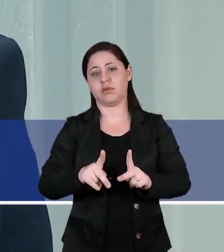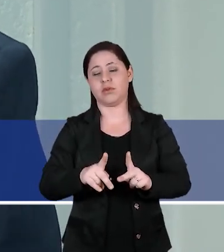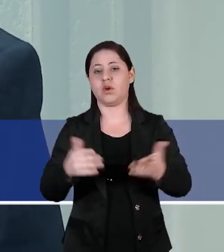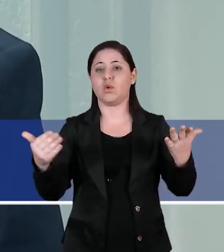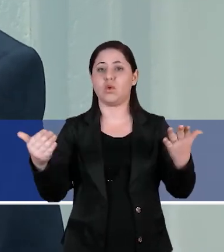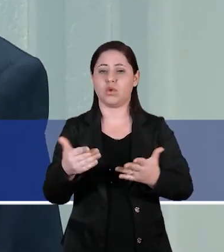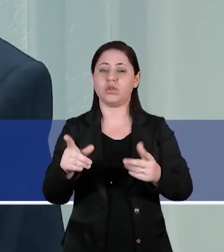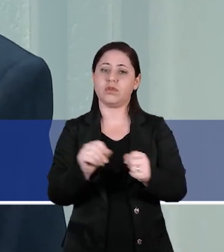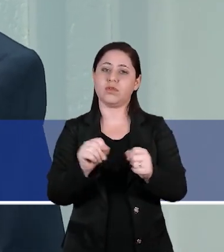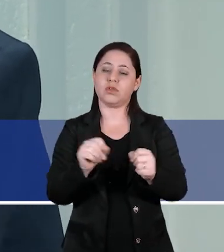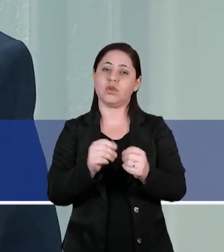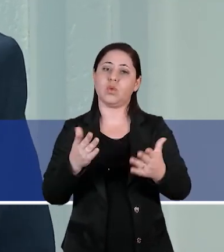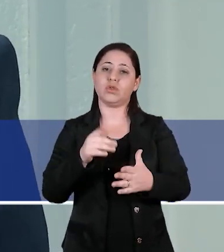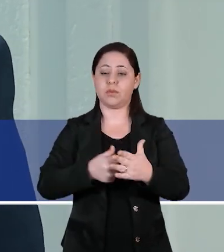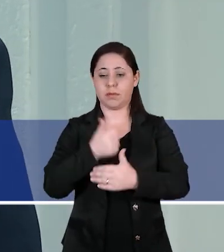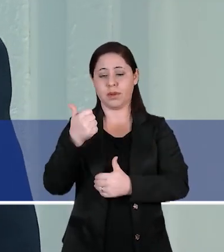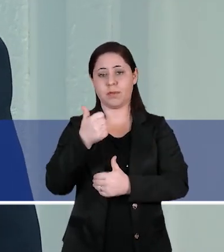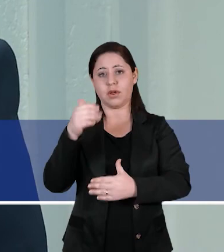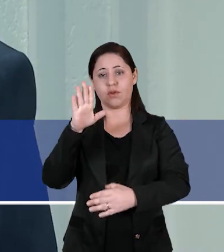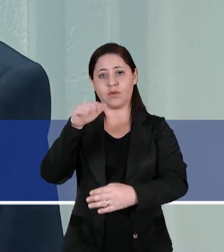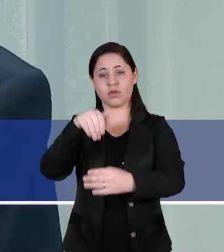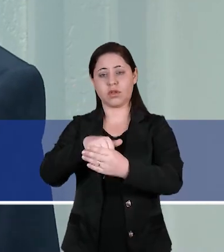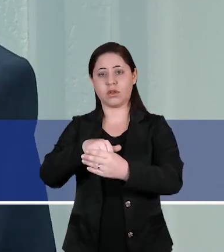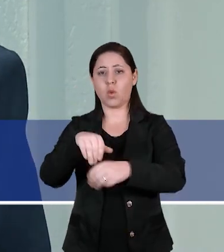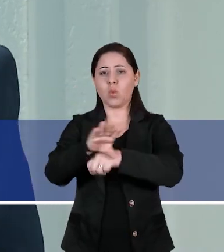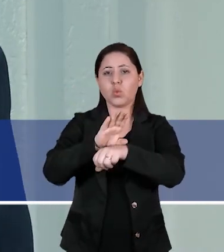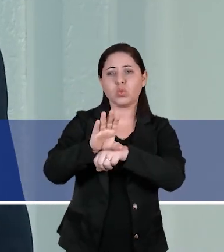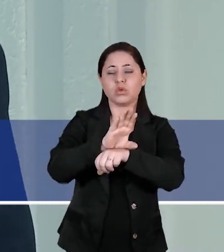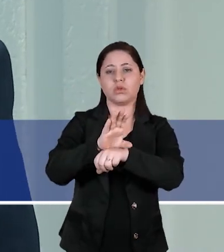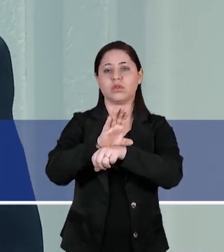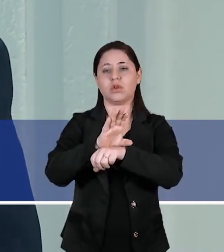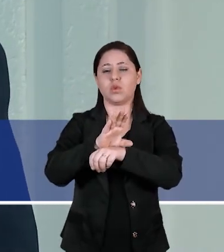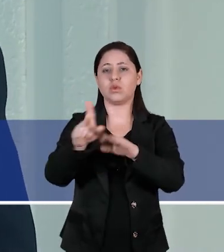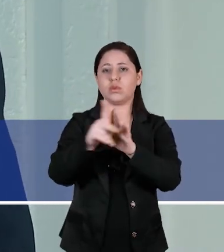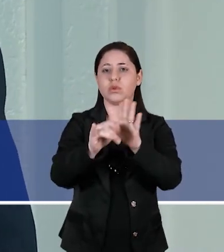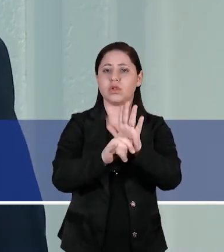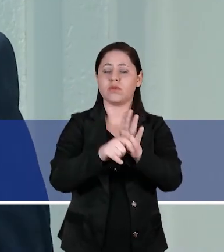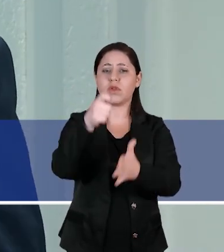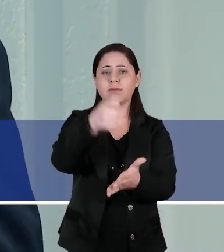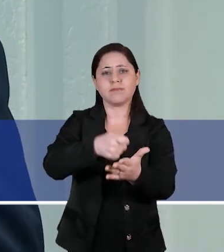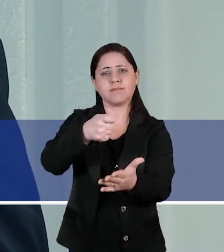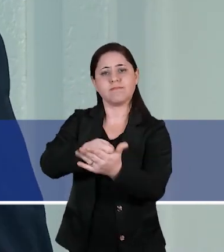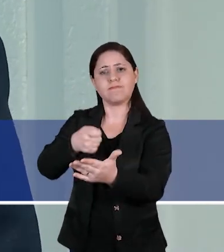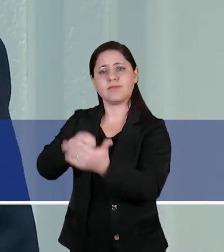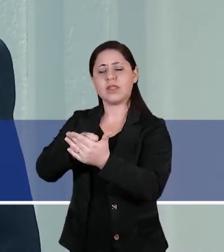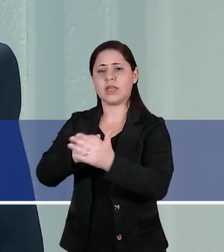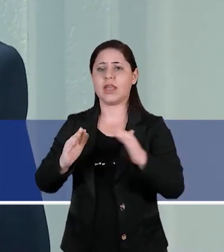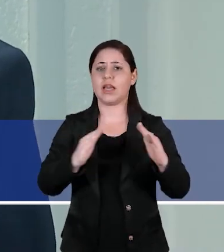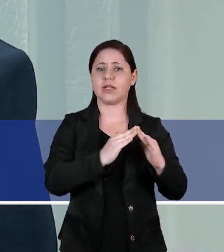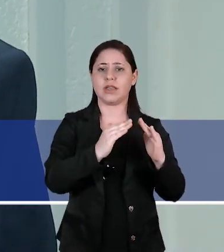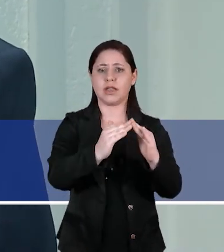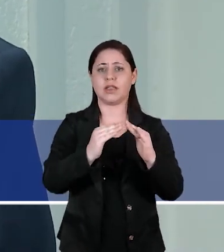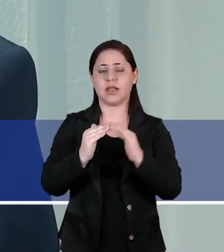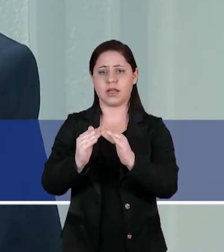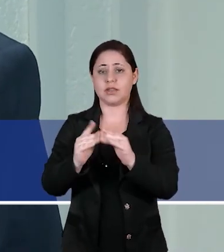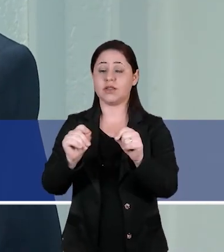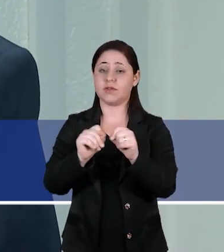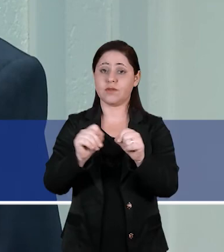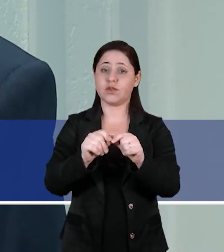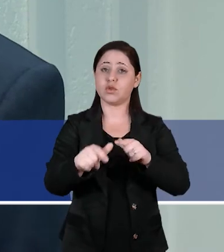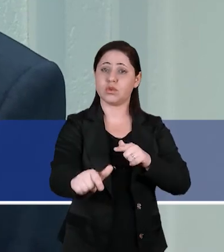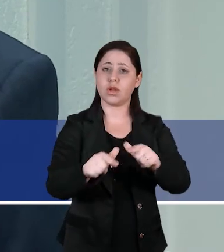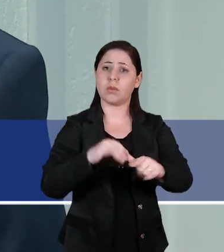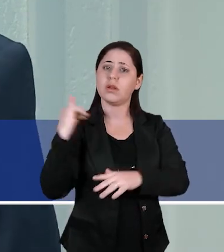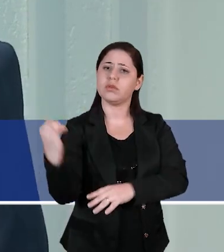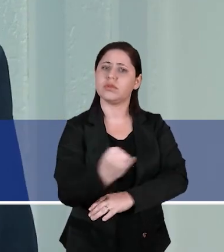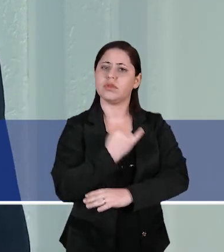Pública, nós estamos hoje aqui em primeira votação aprovando a constitucionalidade desse projeto que vai garantir com que essas casas que